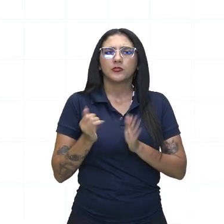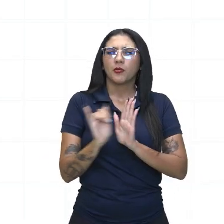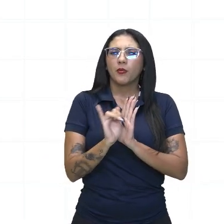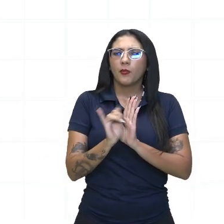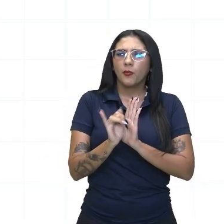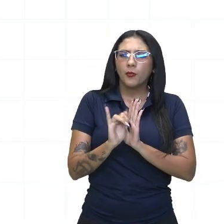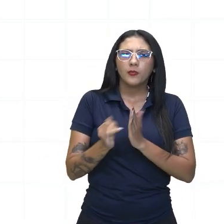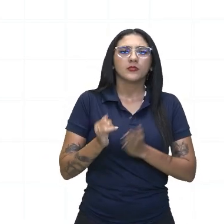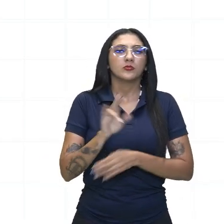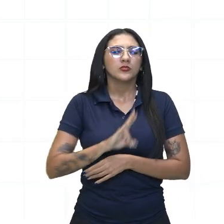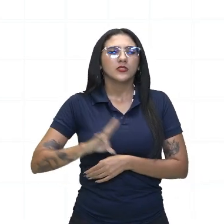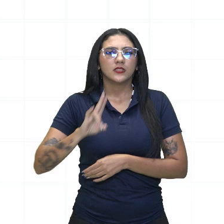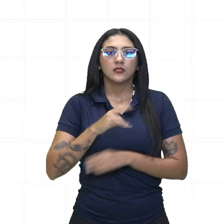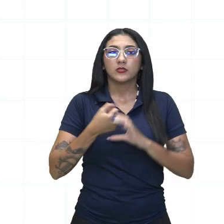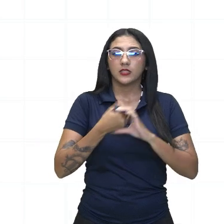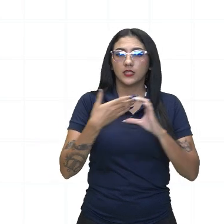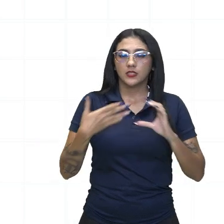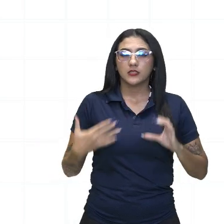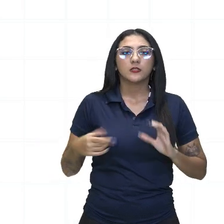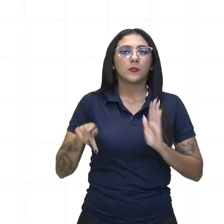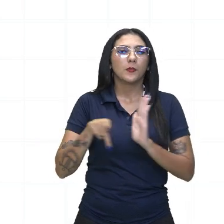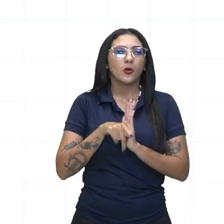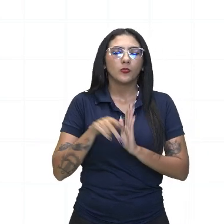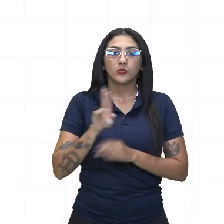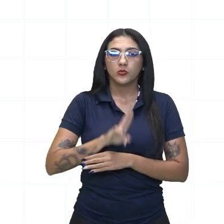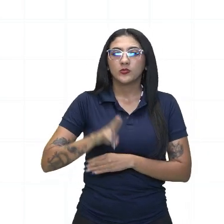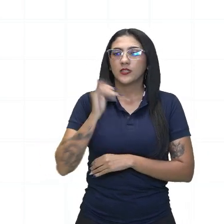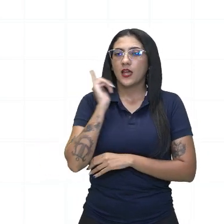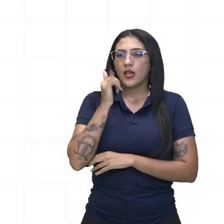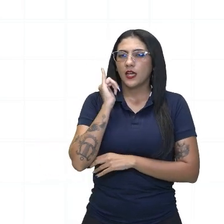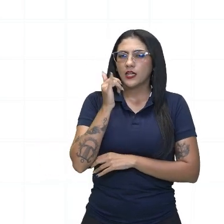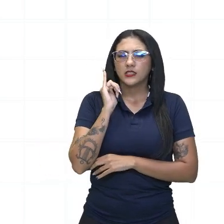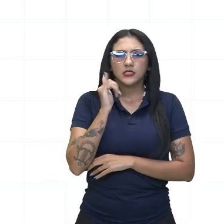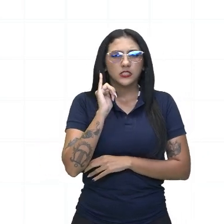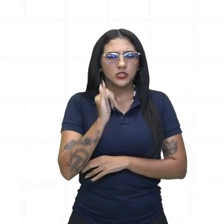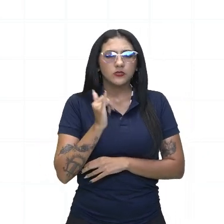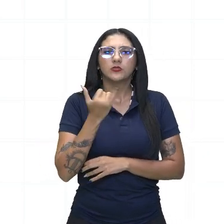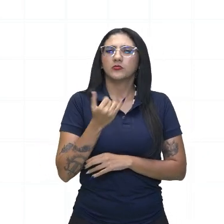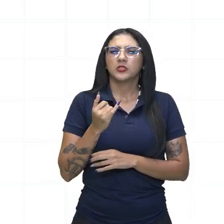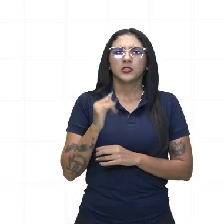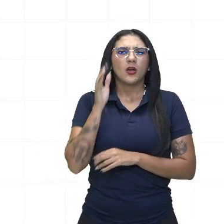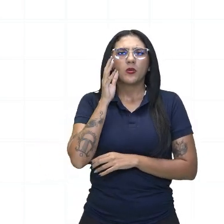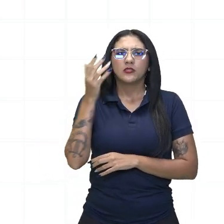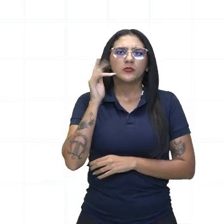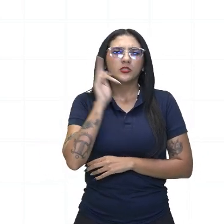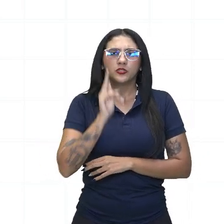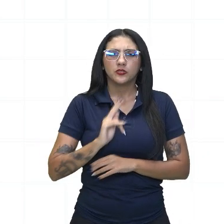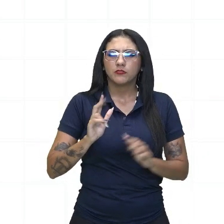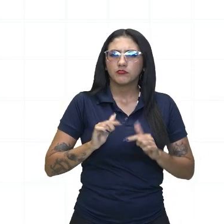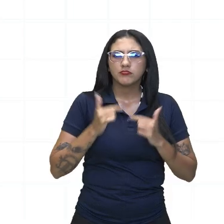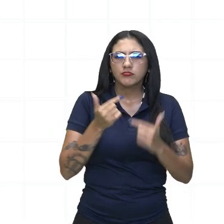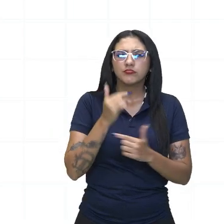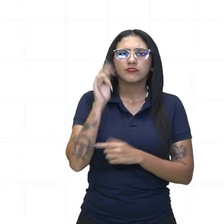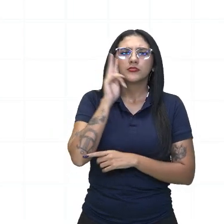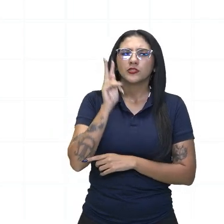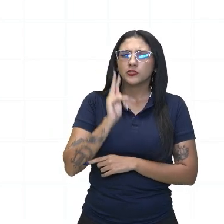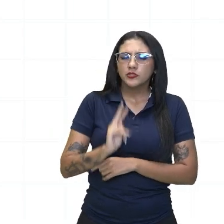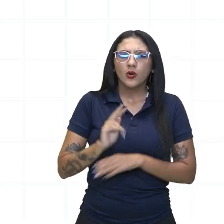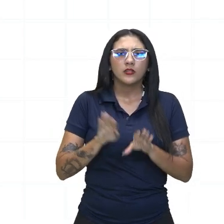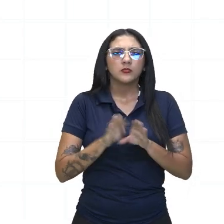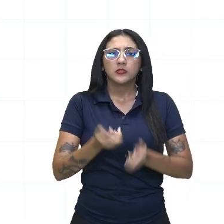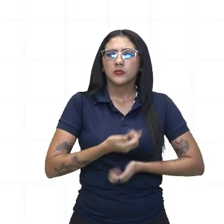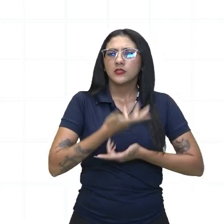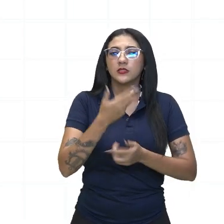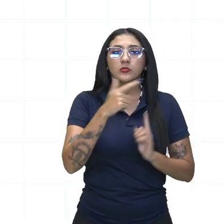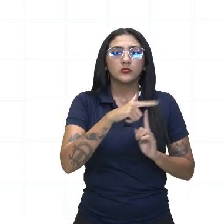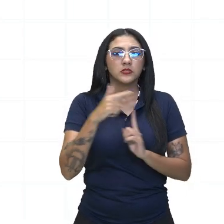crônicas utilizando os elementos constitutivos da narrativa de aventura e ficção, recursos expressivos, modos de